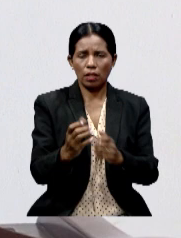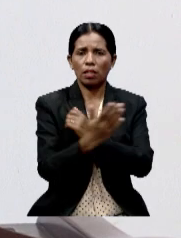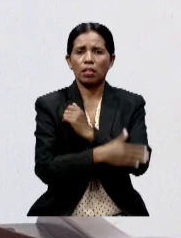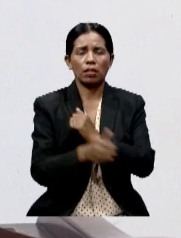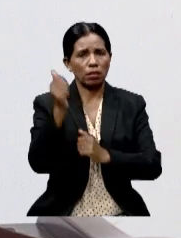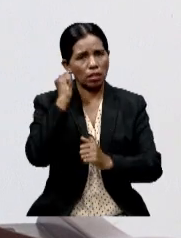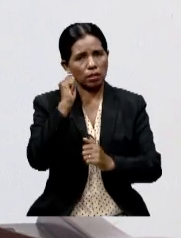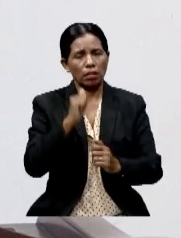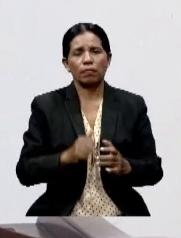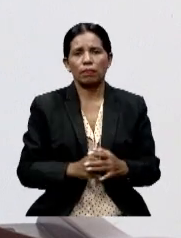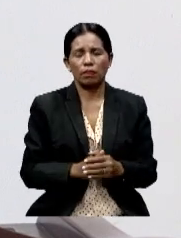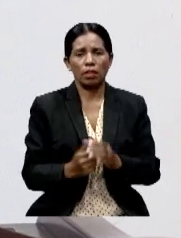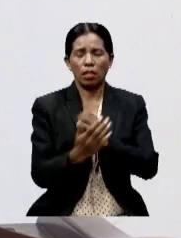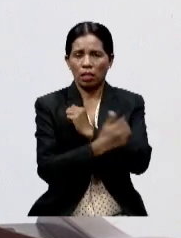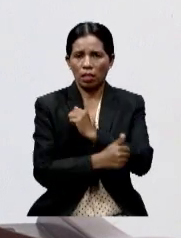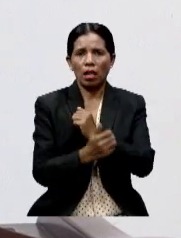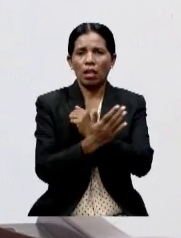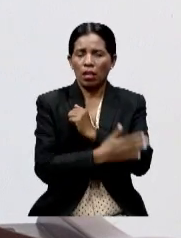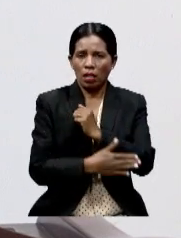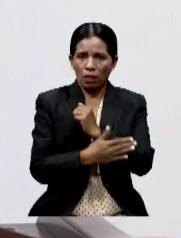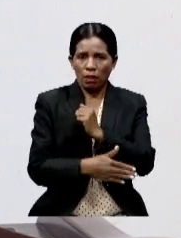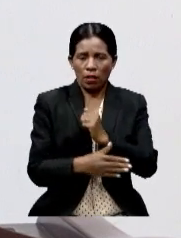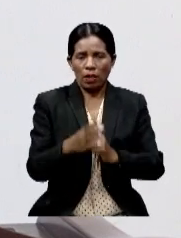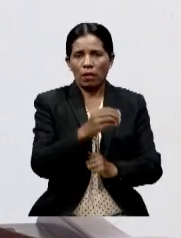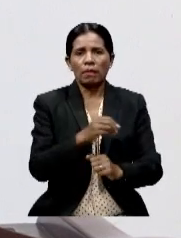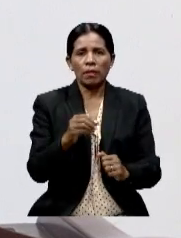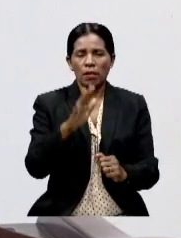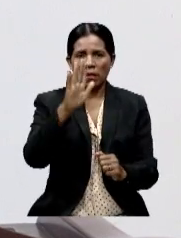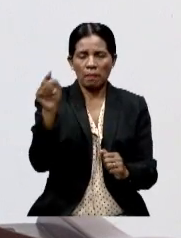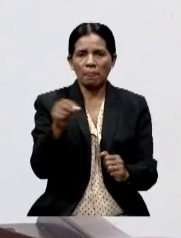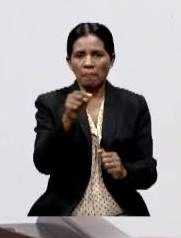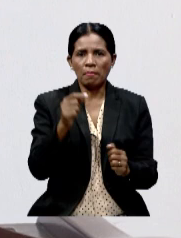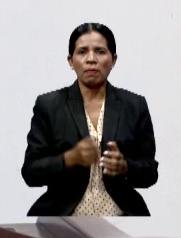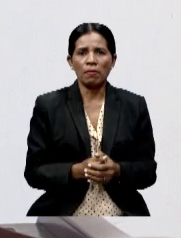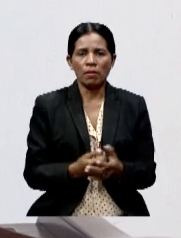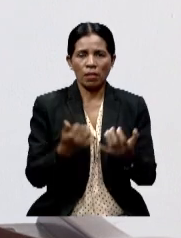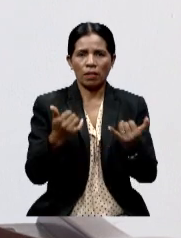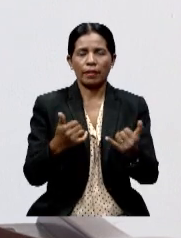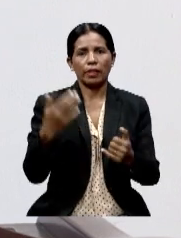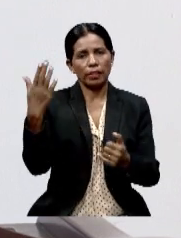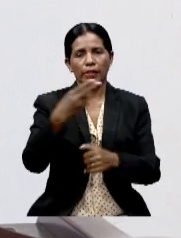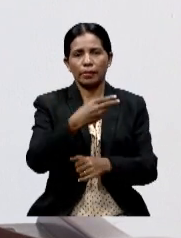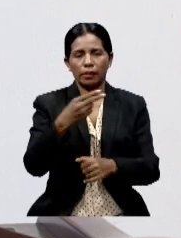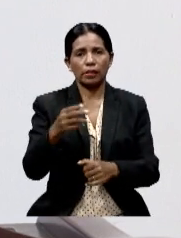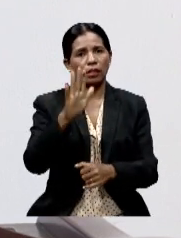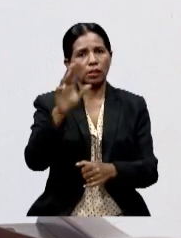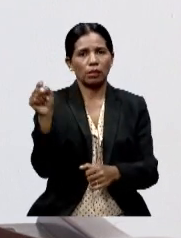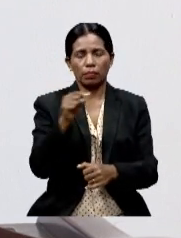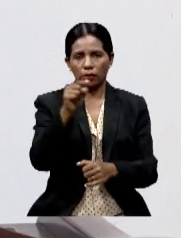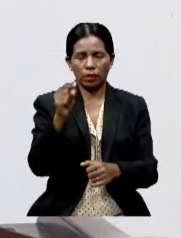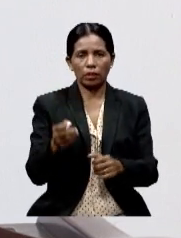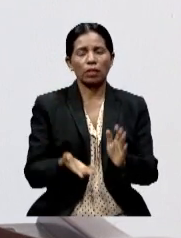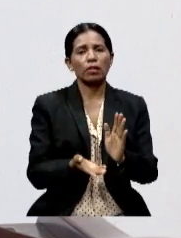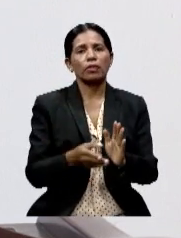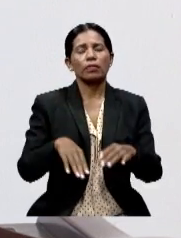ASEAN, nação sira ASEAN é por volta de 5%. Agora dá, né? E a Indonésia teve 5% da inflação